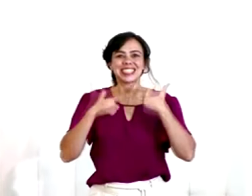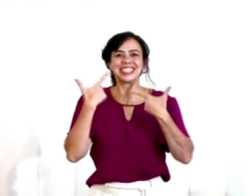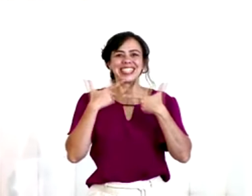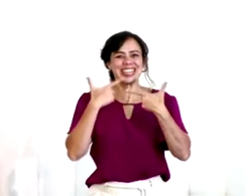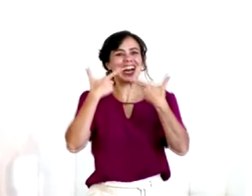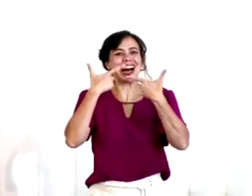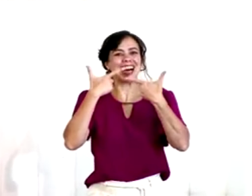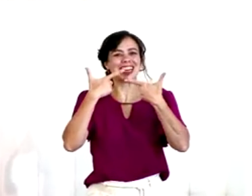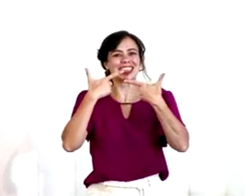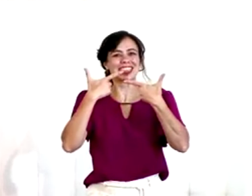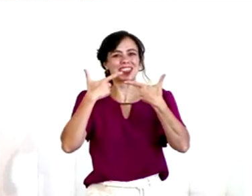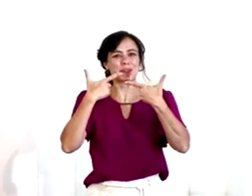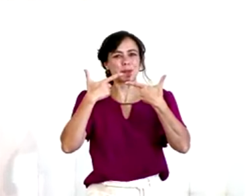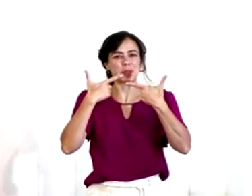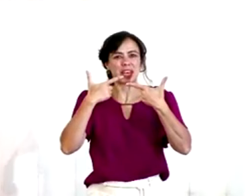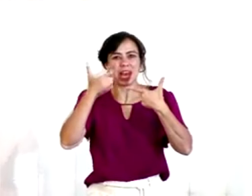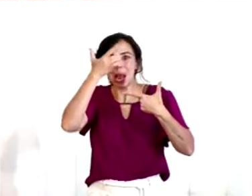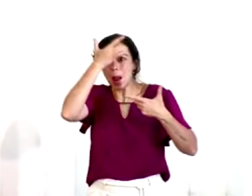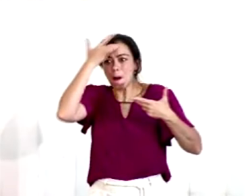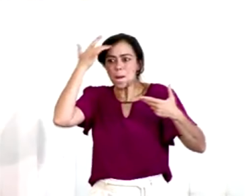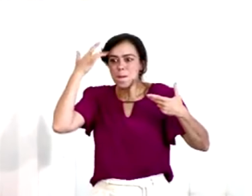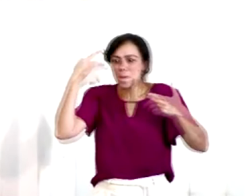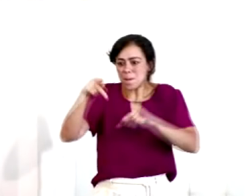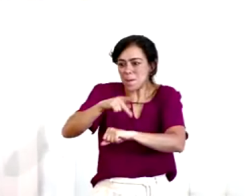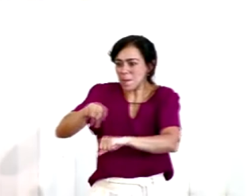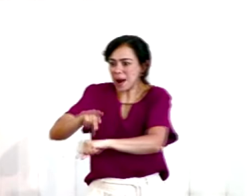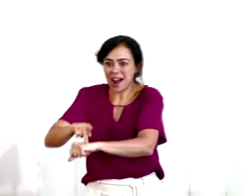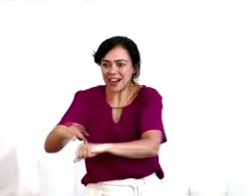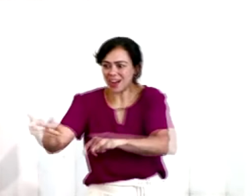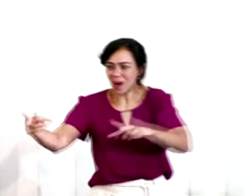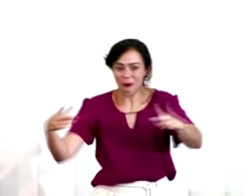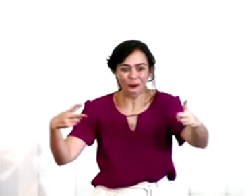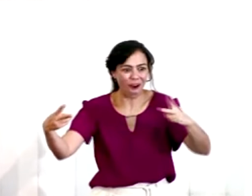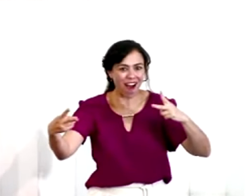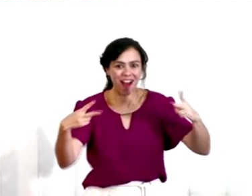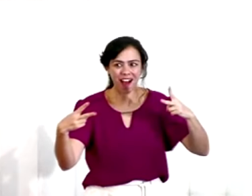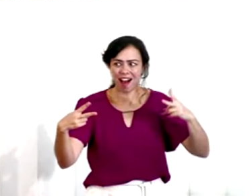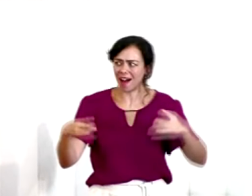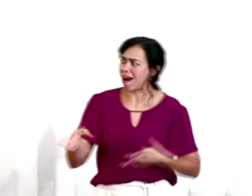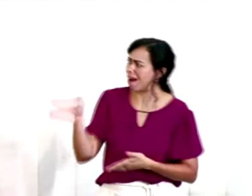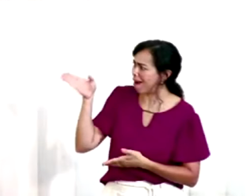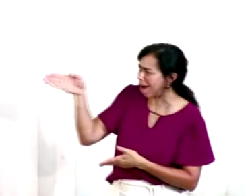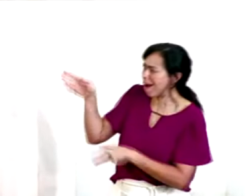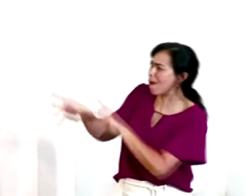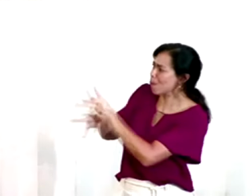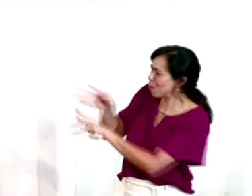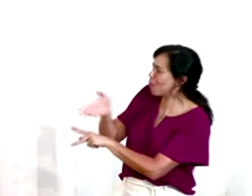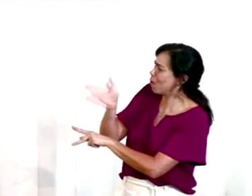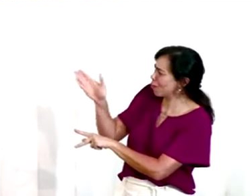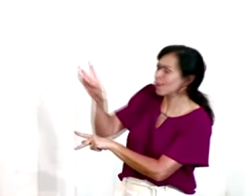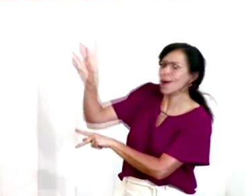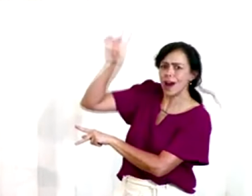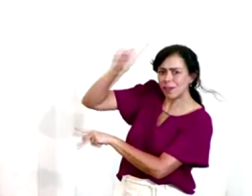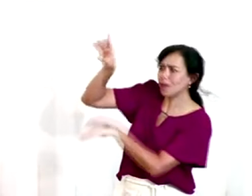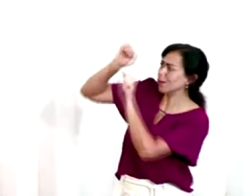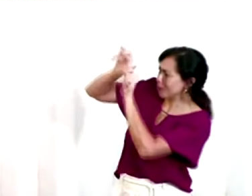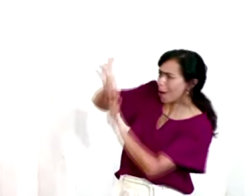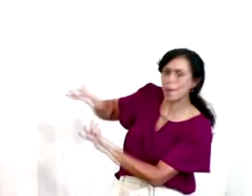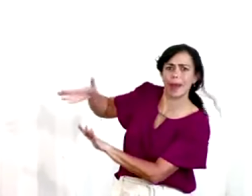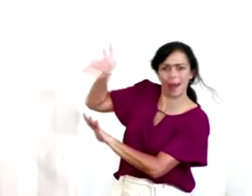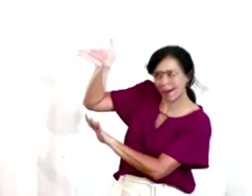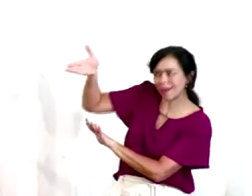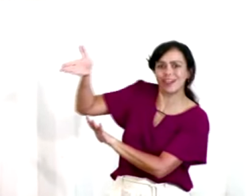grandes coisas o Senhor tem feito por eles. Com efeito, grandes coisas fez o Senhor